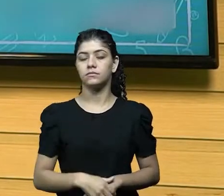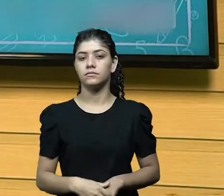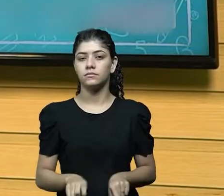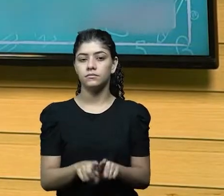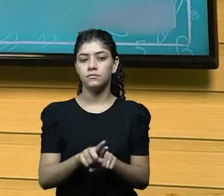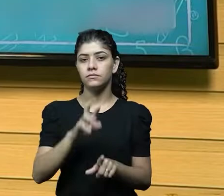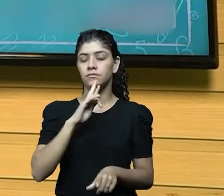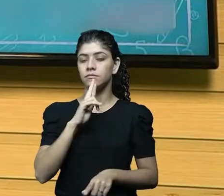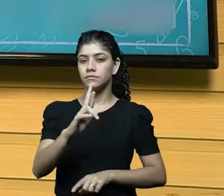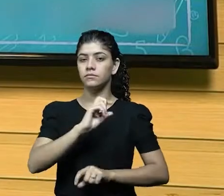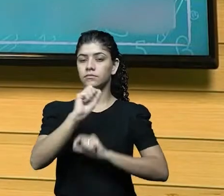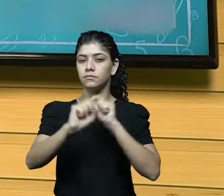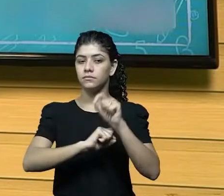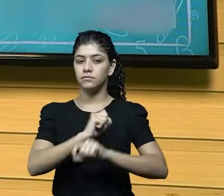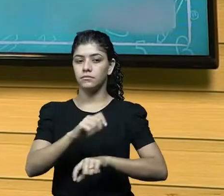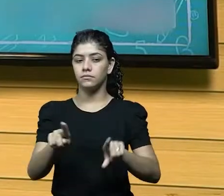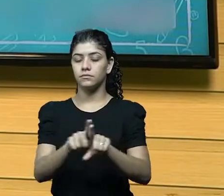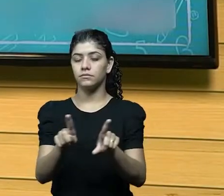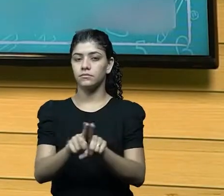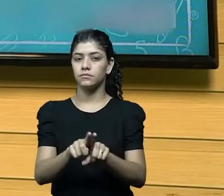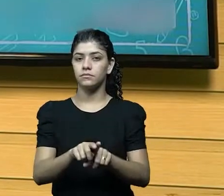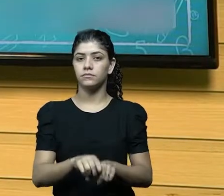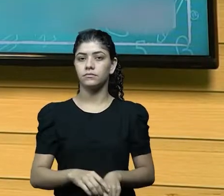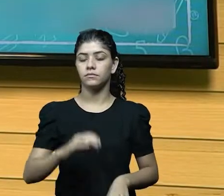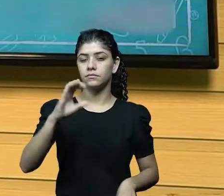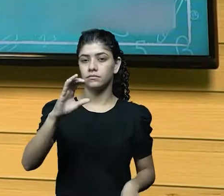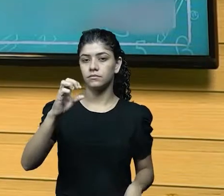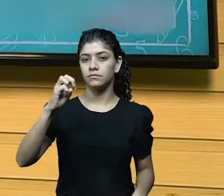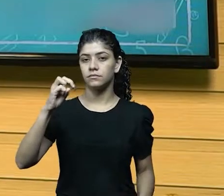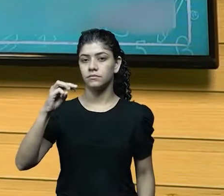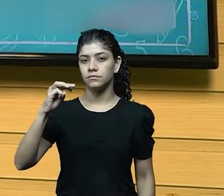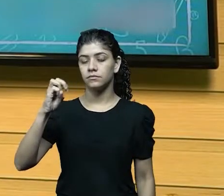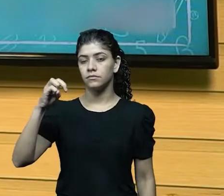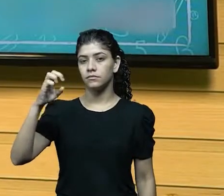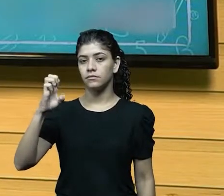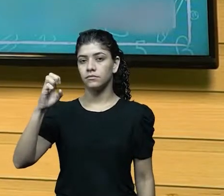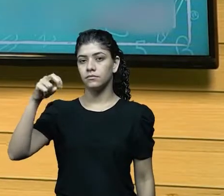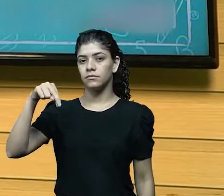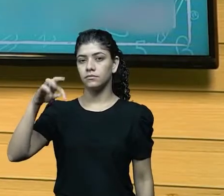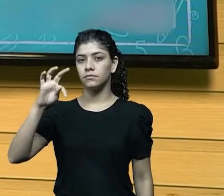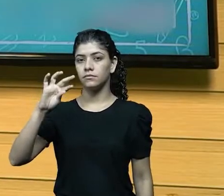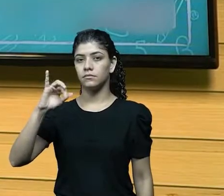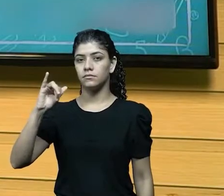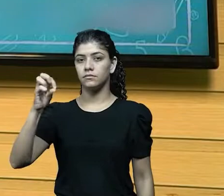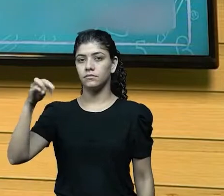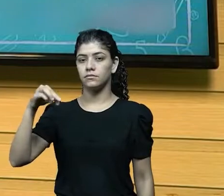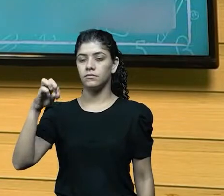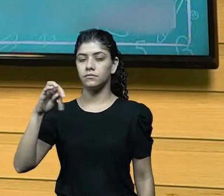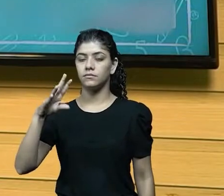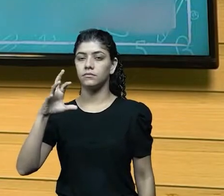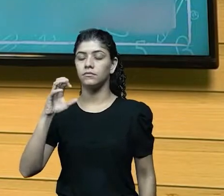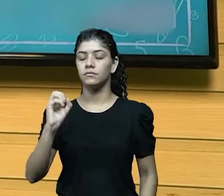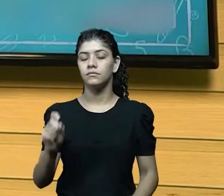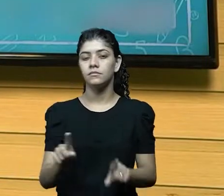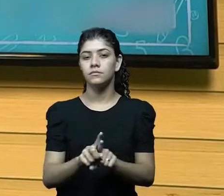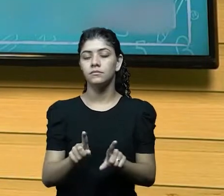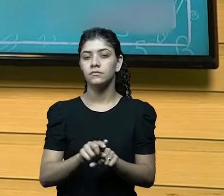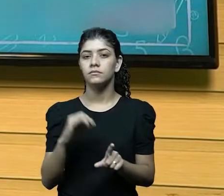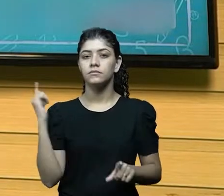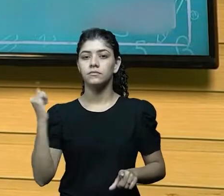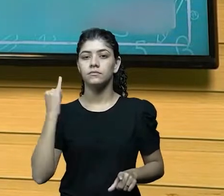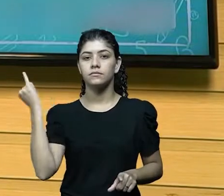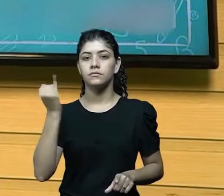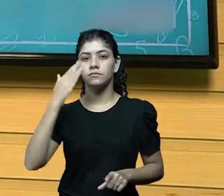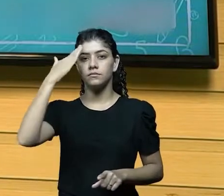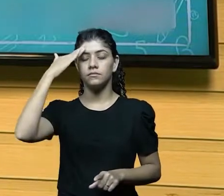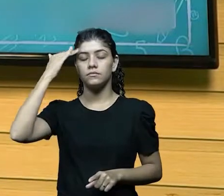5 polegadas, vai ser também dado em centímetros, e aí você tem um outro resultado. Mas o importante é você saber